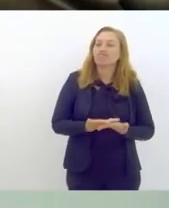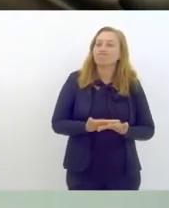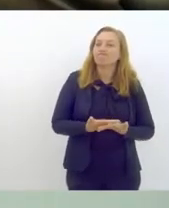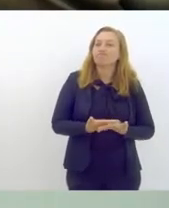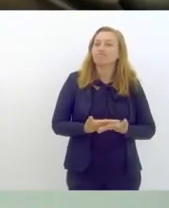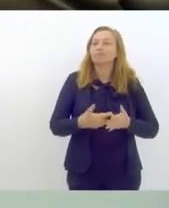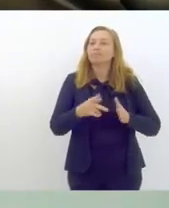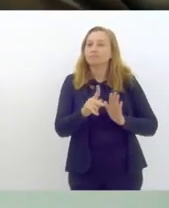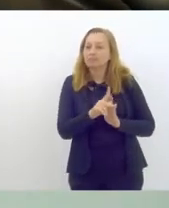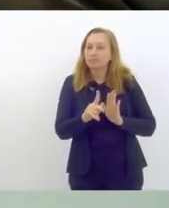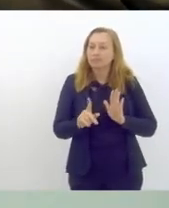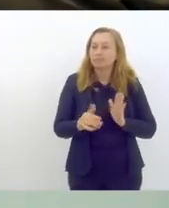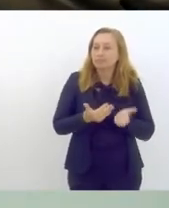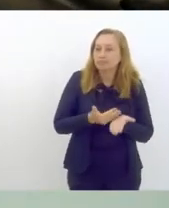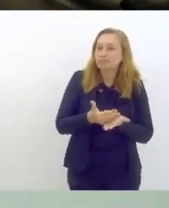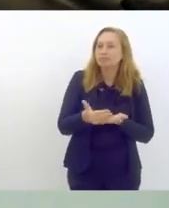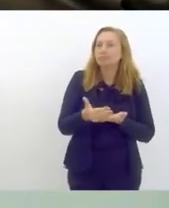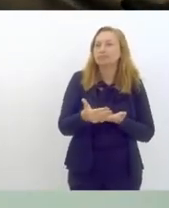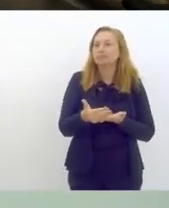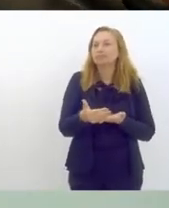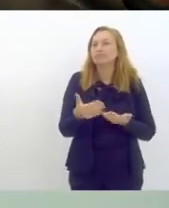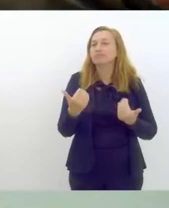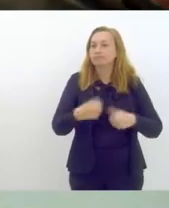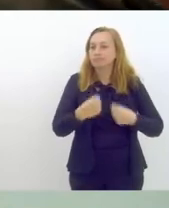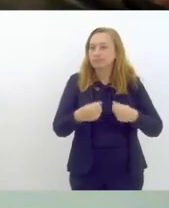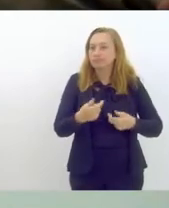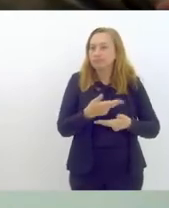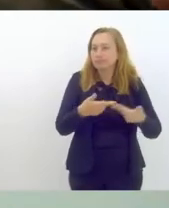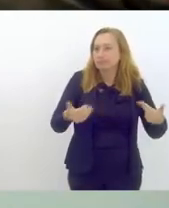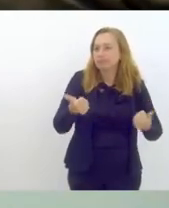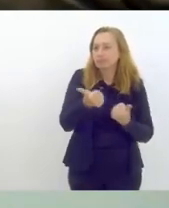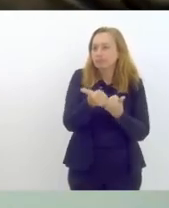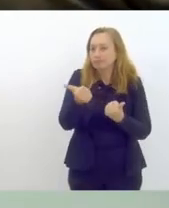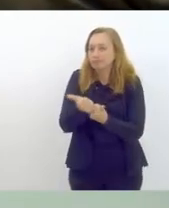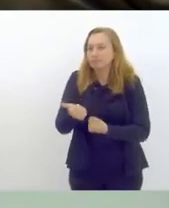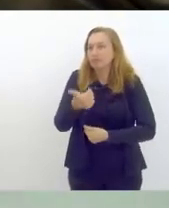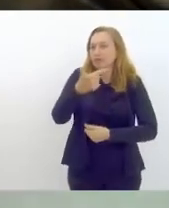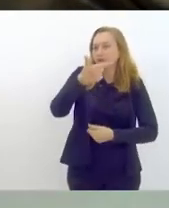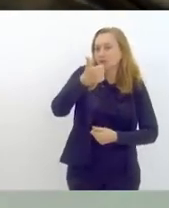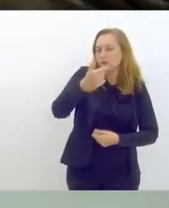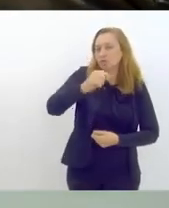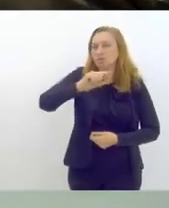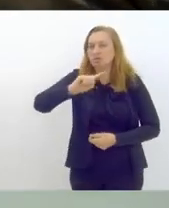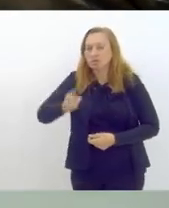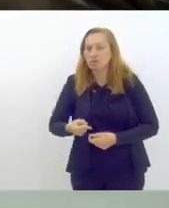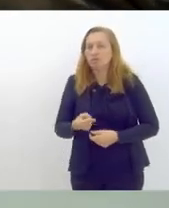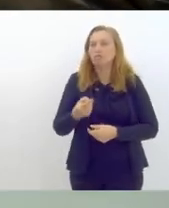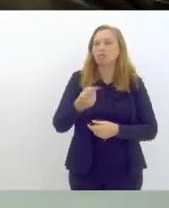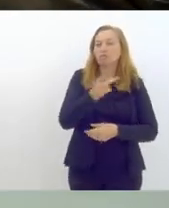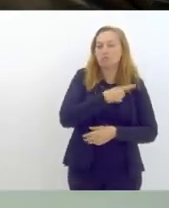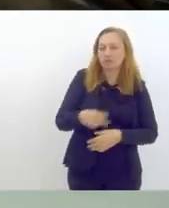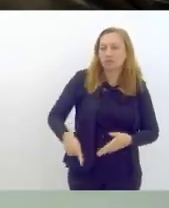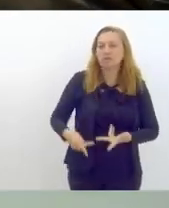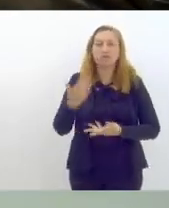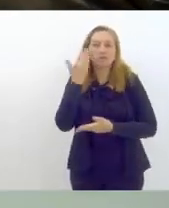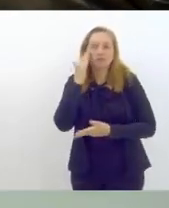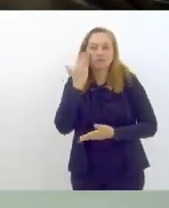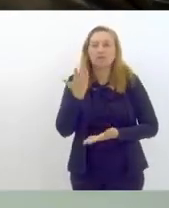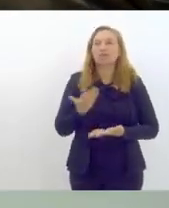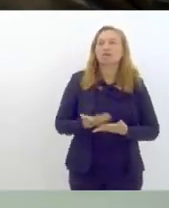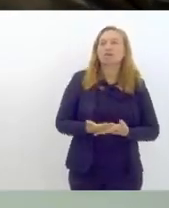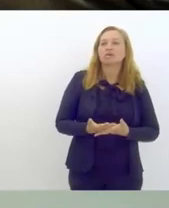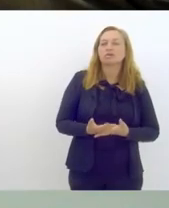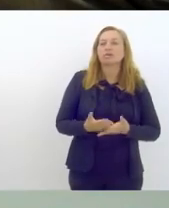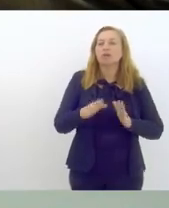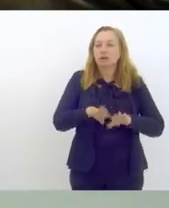o projeto inicial tinha que ter muitos apoiamentos, eram 12 mil, o presidente entendeu isso, foi sensível a isso,